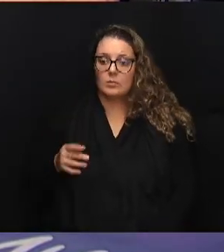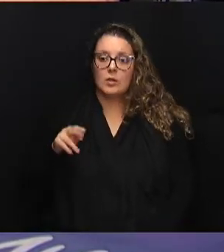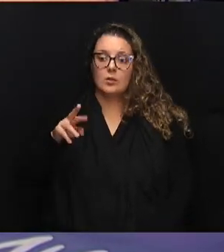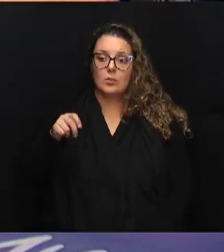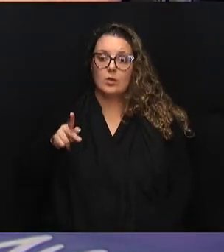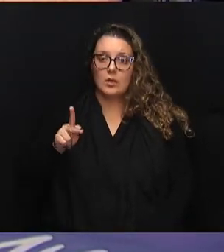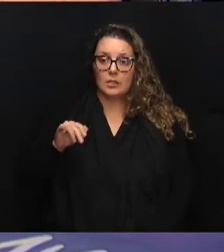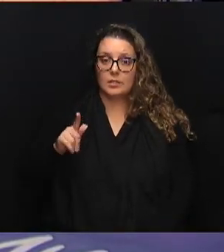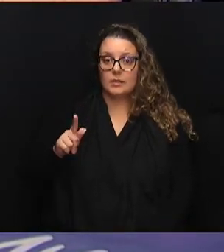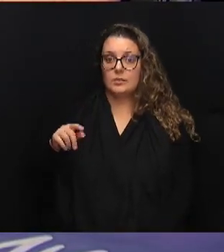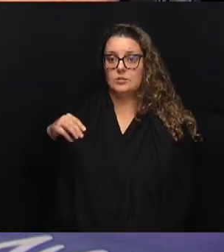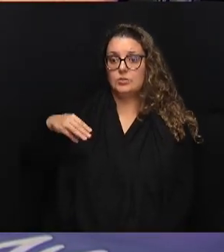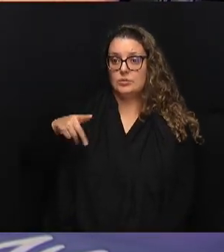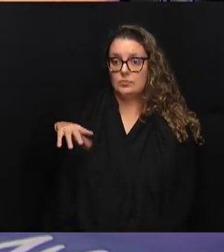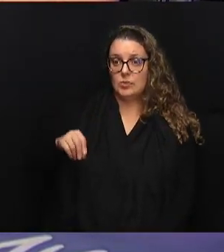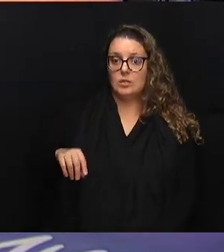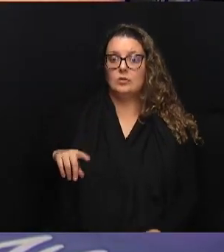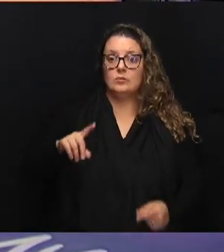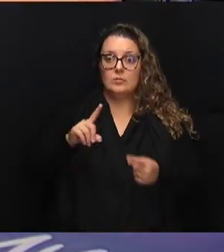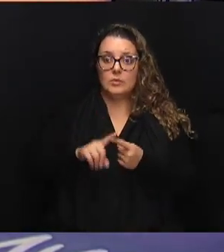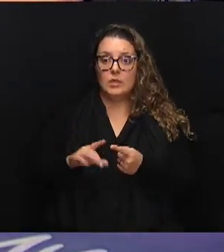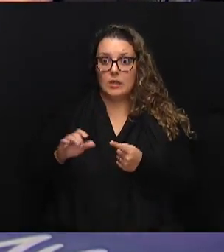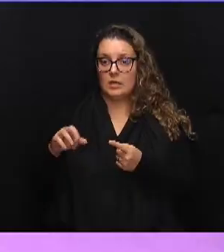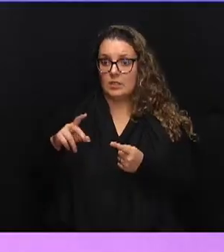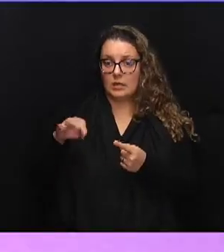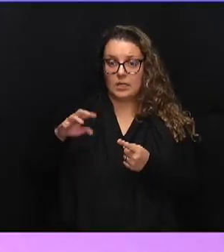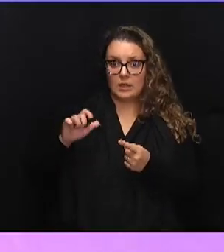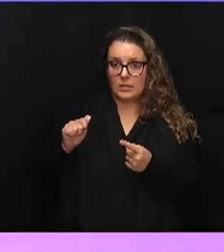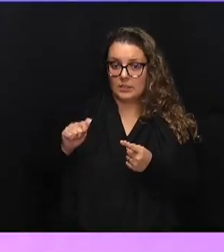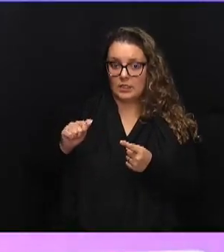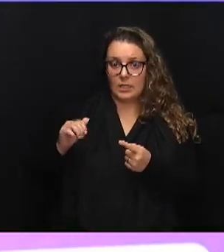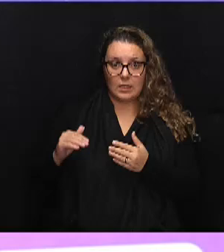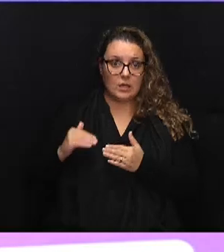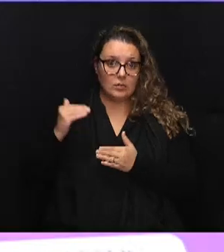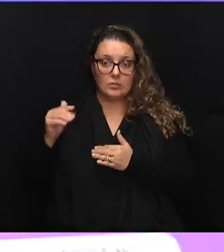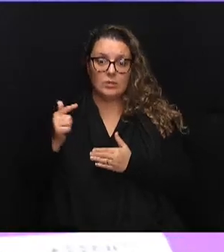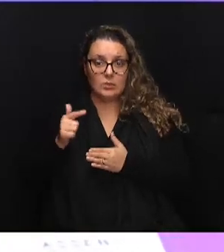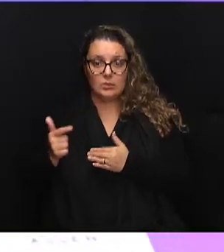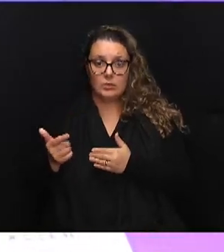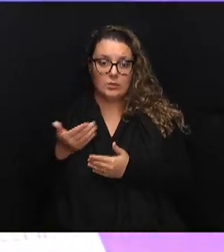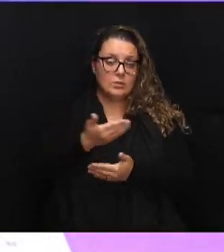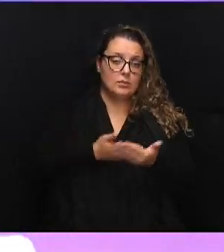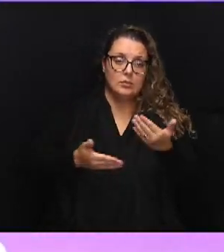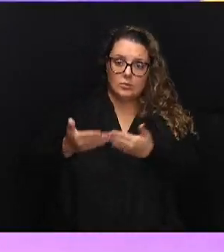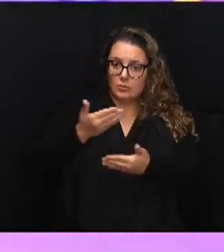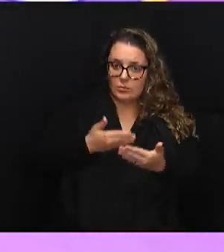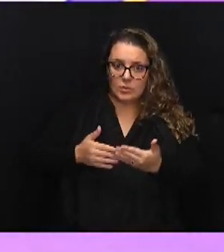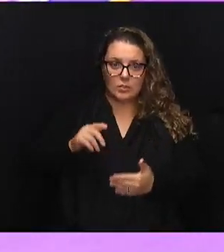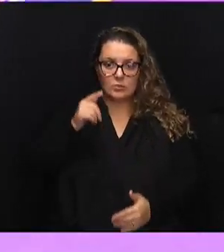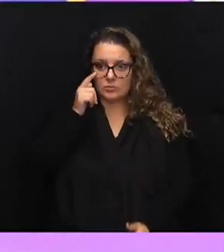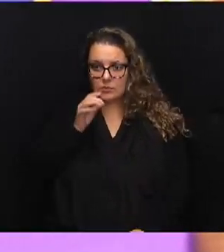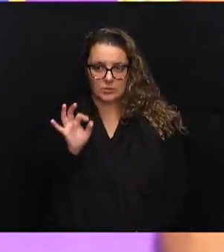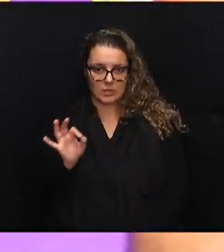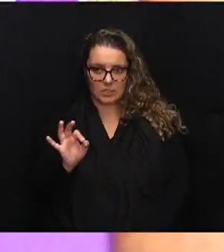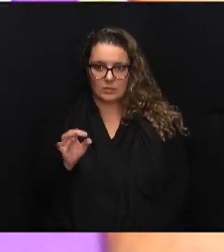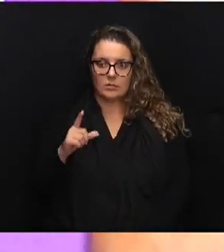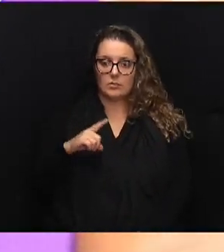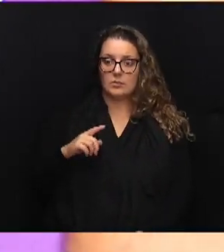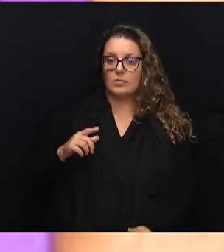sai carta alta, então o jogador não tem nenhuma interação com o board, não conseguiu fazer um par nem nada, ele vai ter uma carta